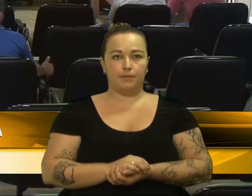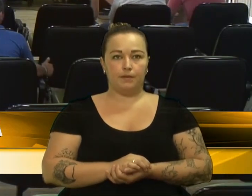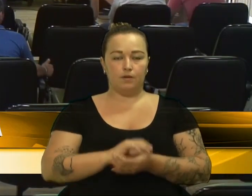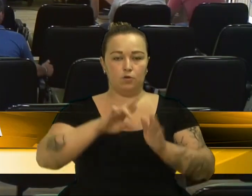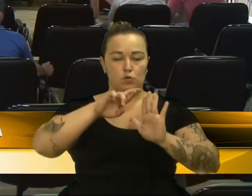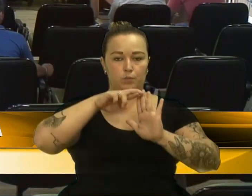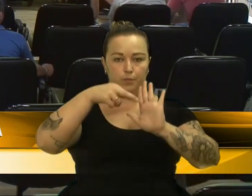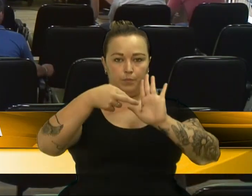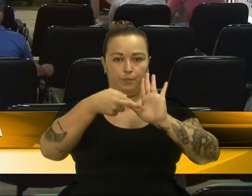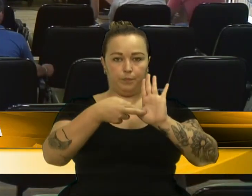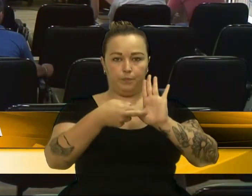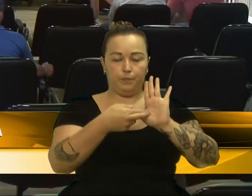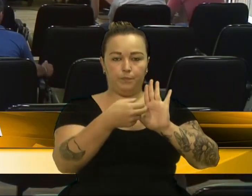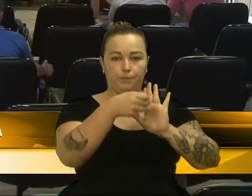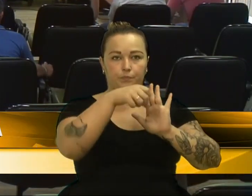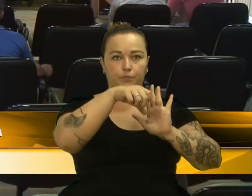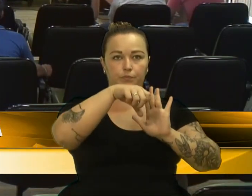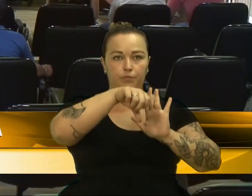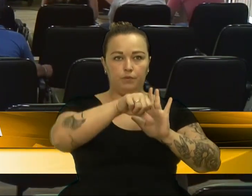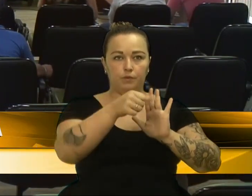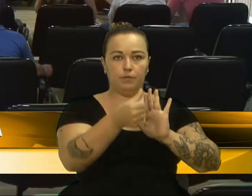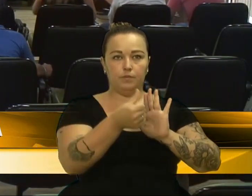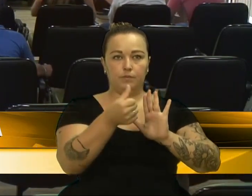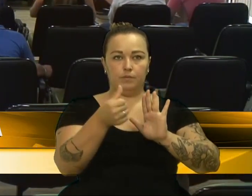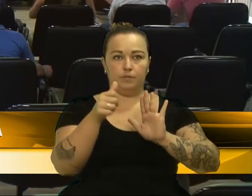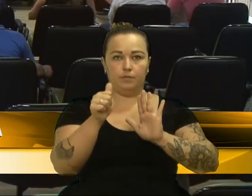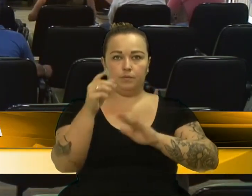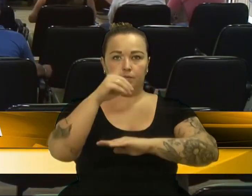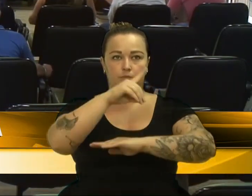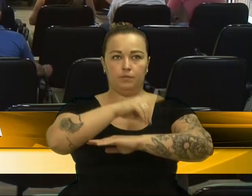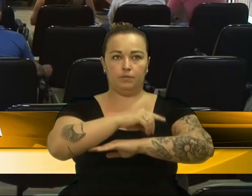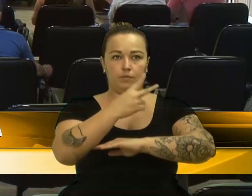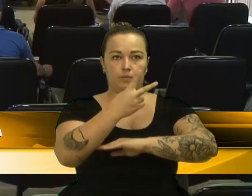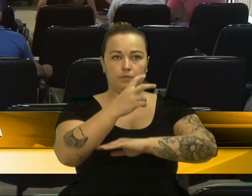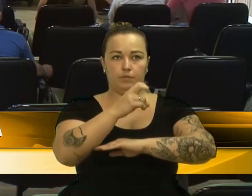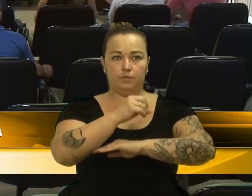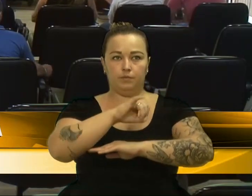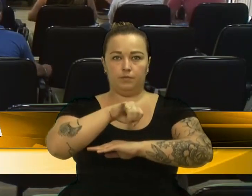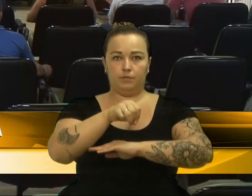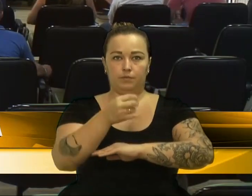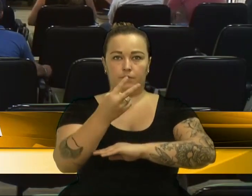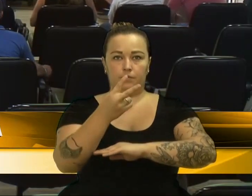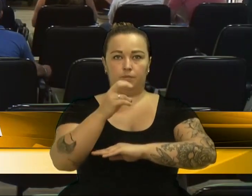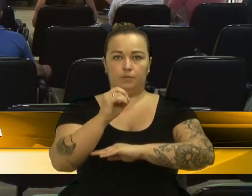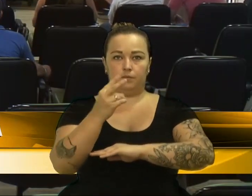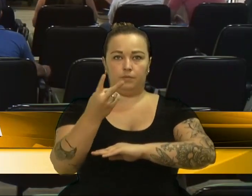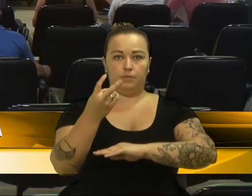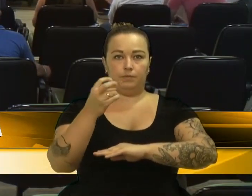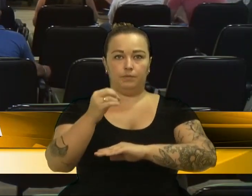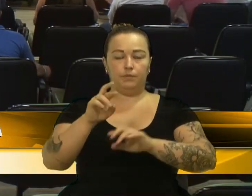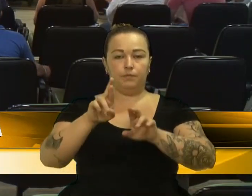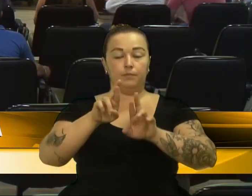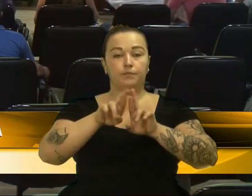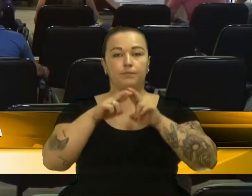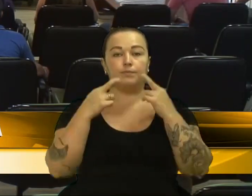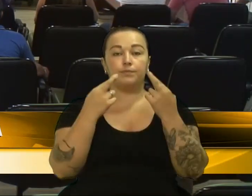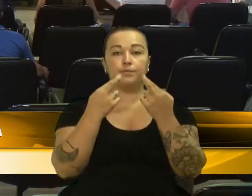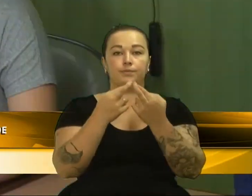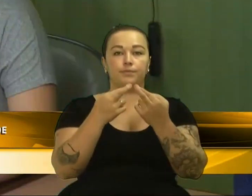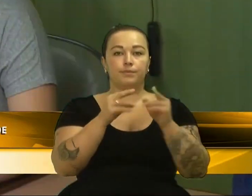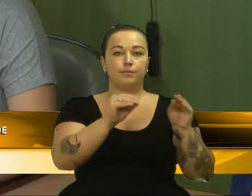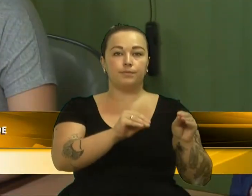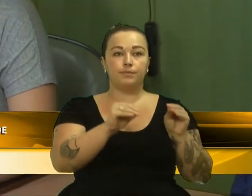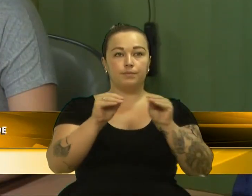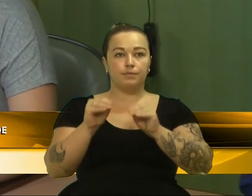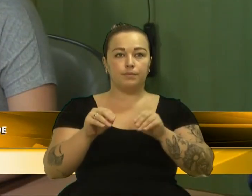Resolução de mesa 966A, de 20 de janeiro de 2020. Transfere o local de realização das sessões da Câmara Municipal de